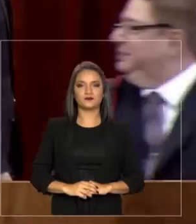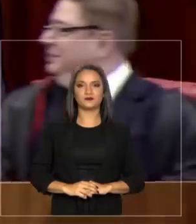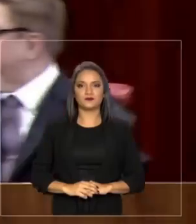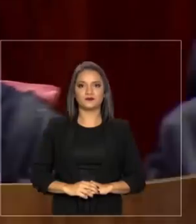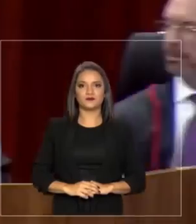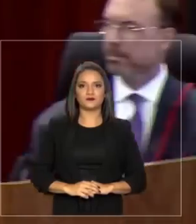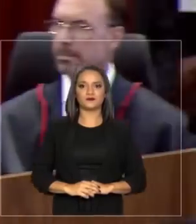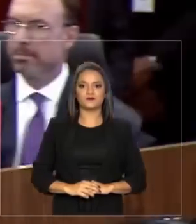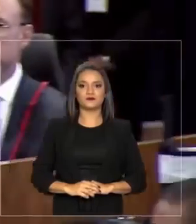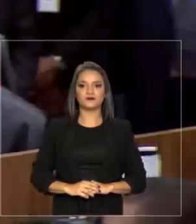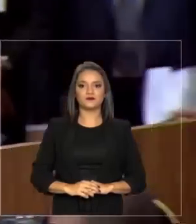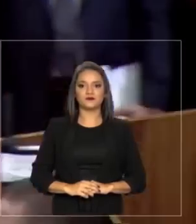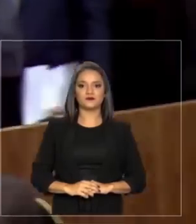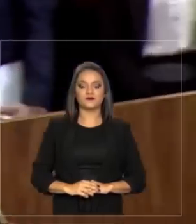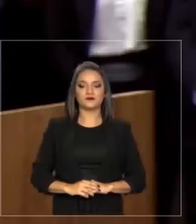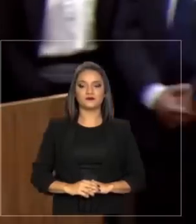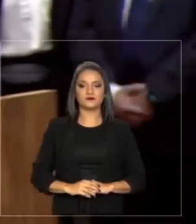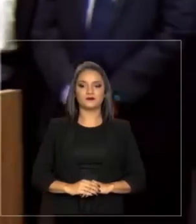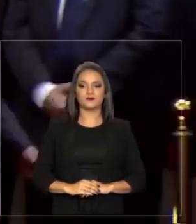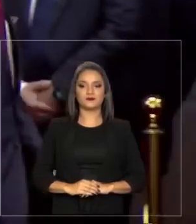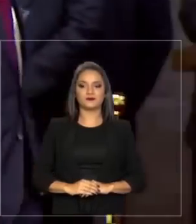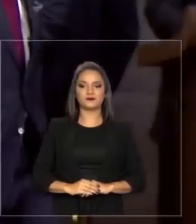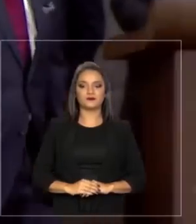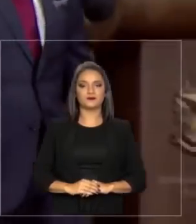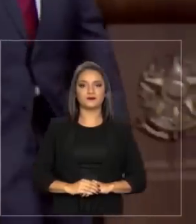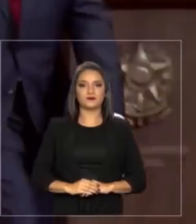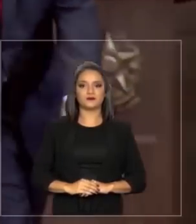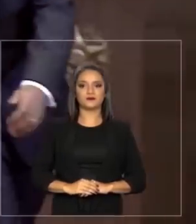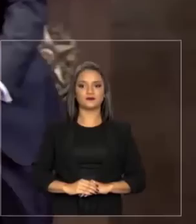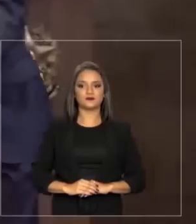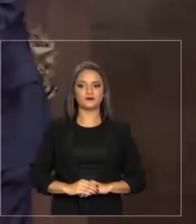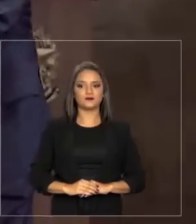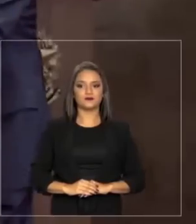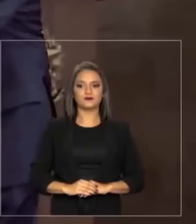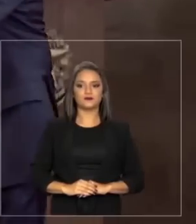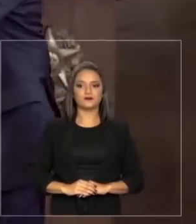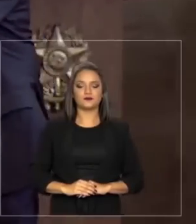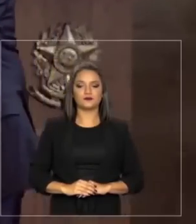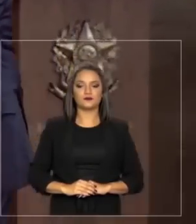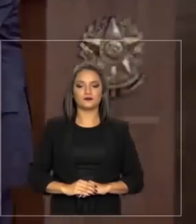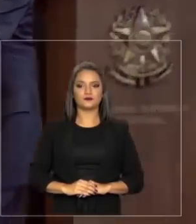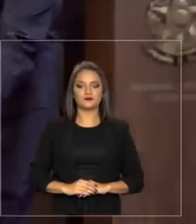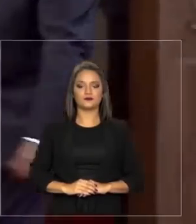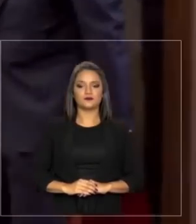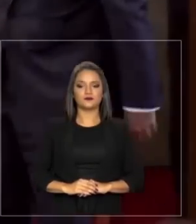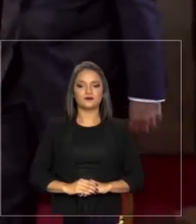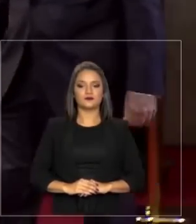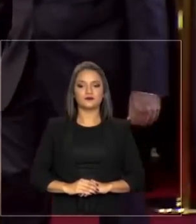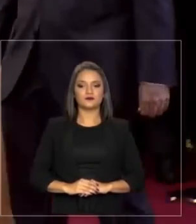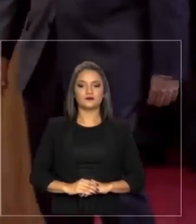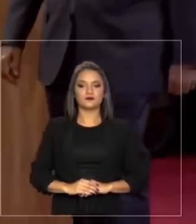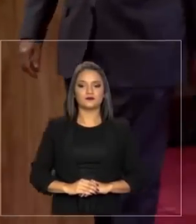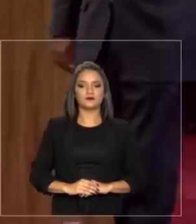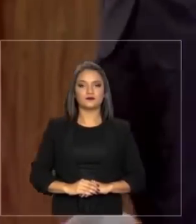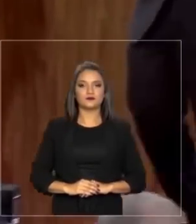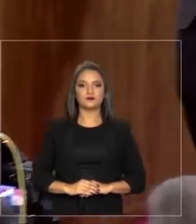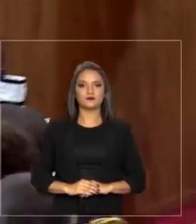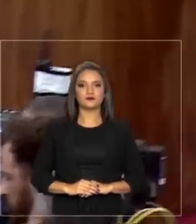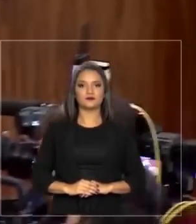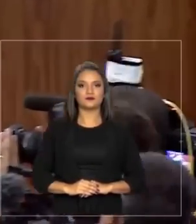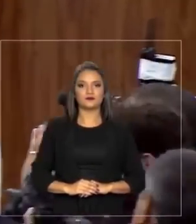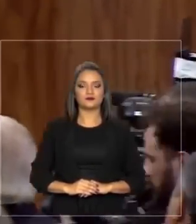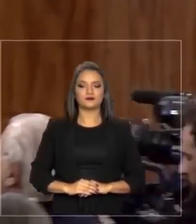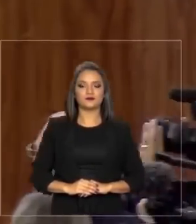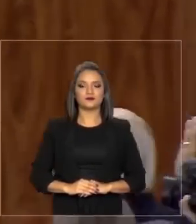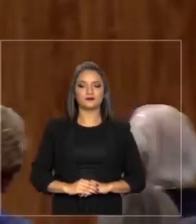o presidente eleito Luiz Inácio Lula da Silva e o vice-presidente eleito Geraldo Alckmin foram diplomados no dia 12 de Dezembro em